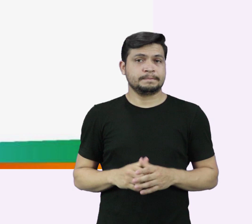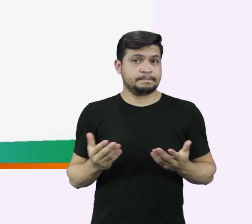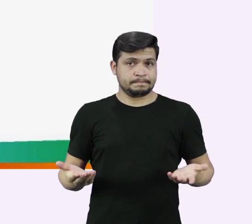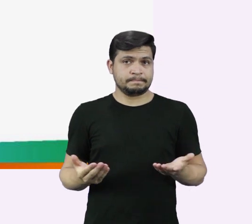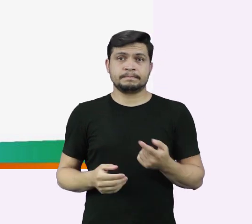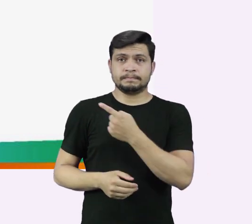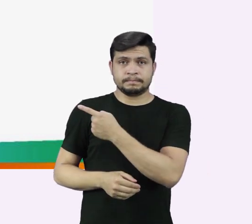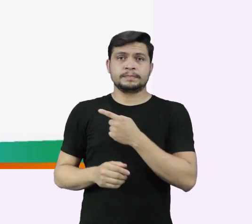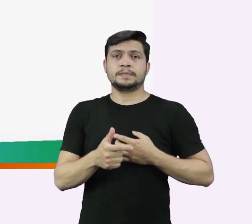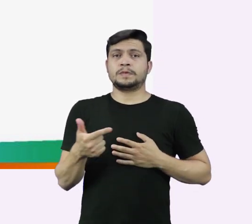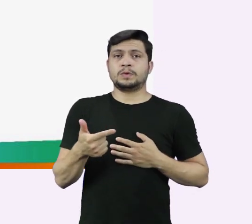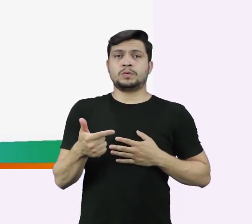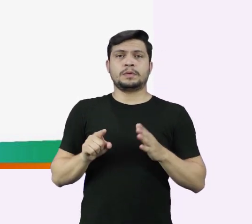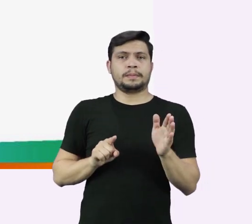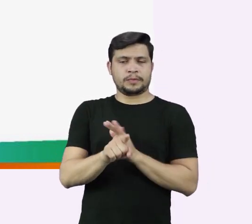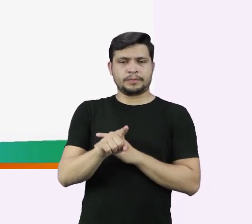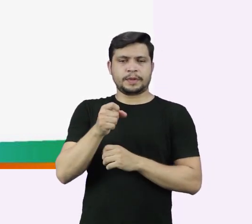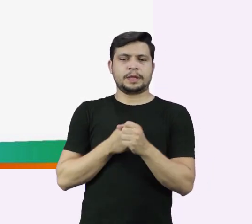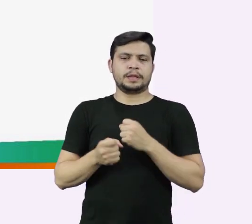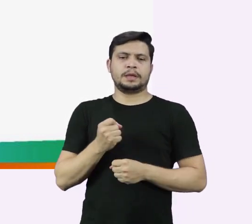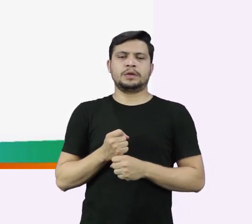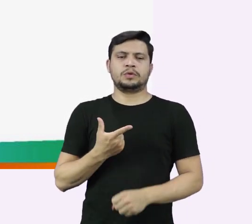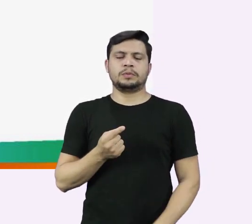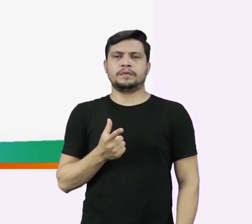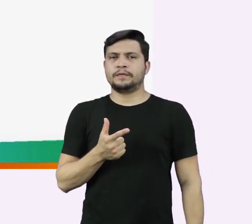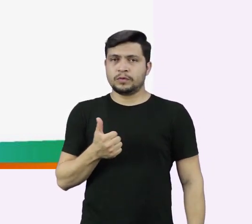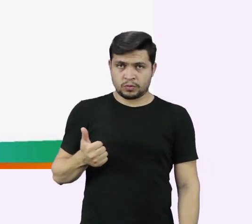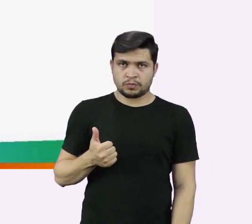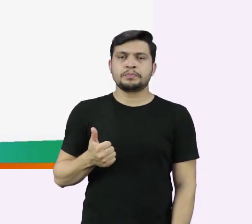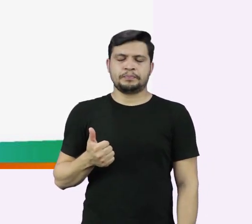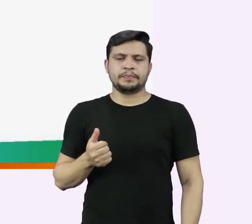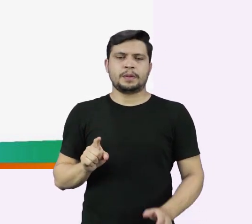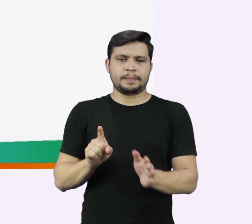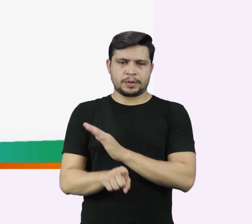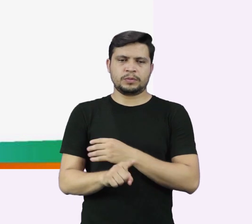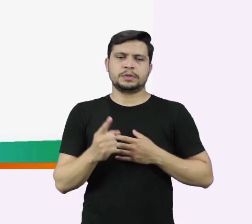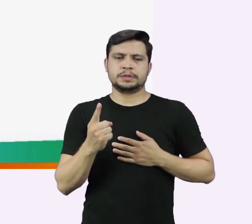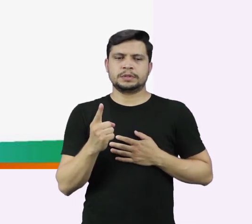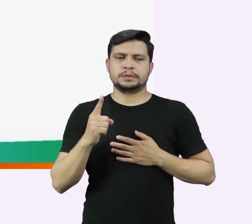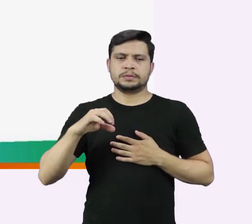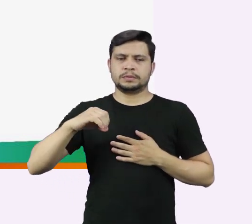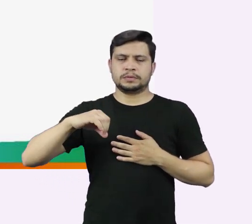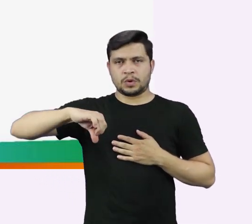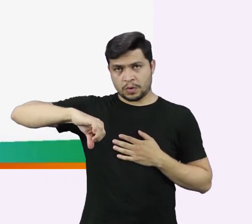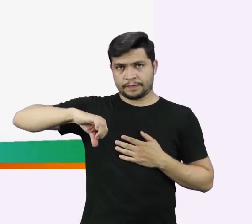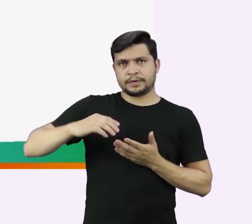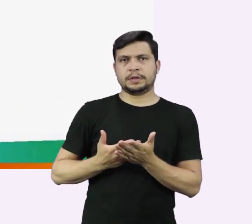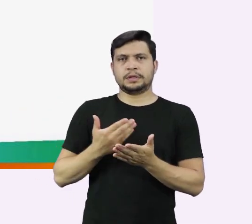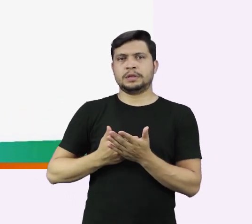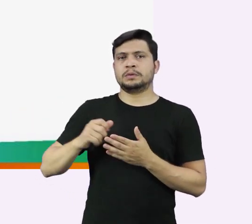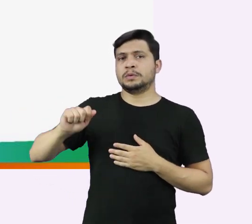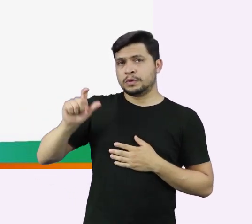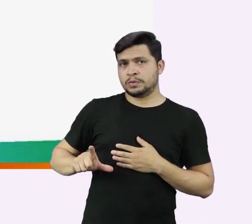Bom, uma segunda questão, no caso do Enem 2021, a questão 109 do caderno azul, no caso, diz o seguinte: cientistas